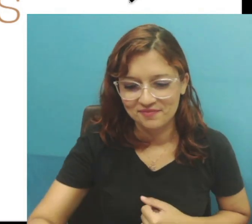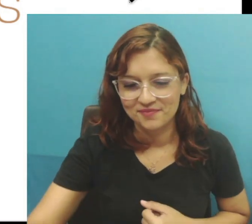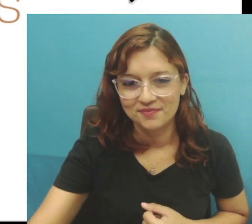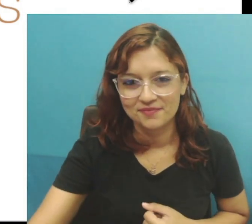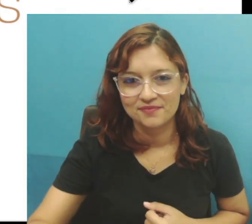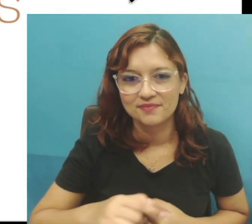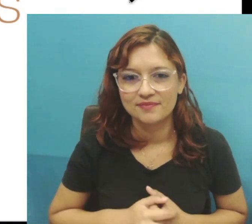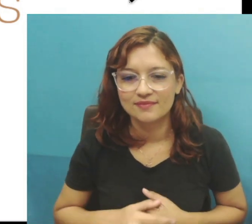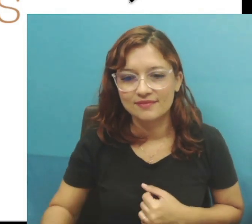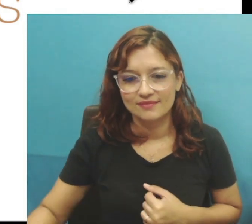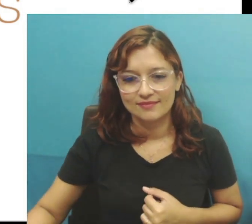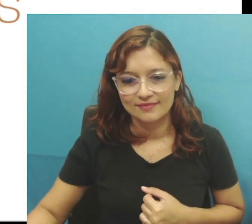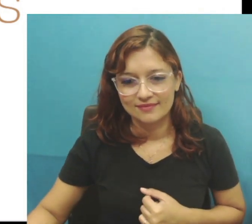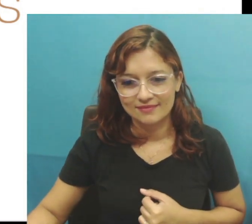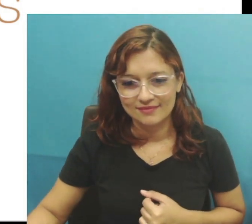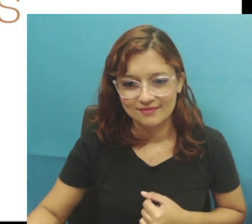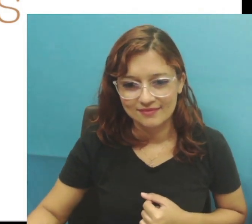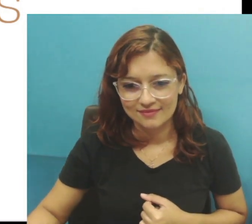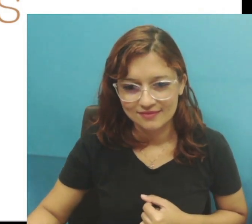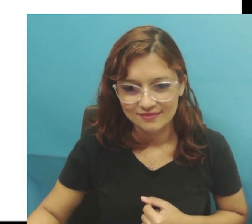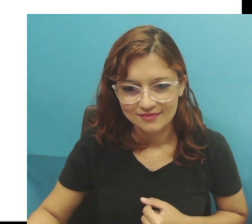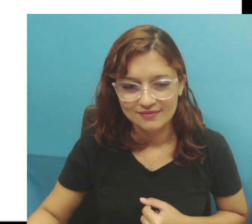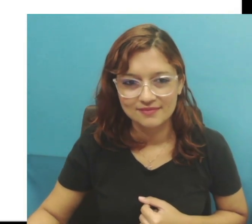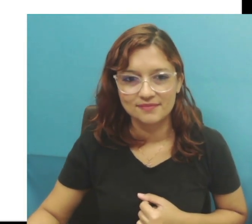Calma que eu vou explicar.